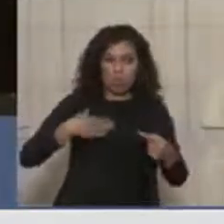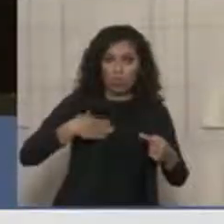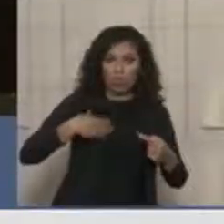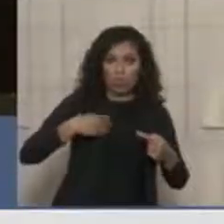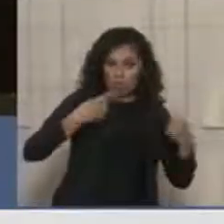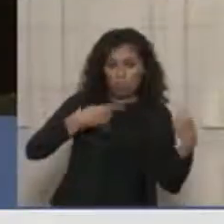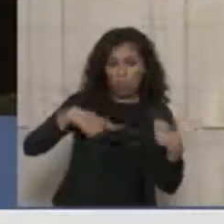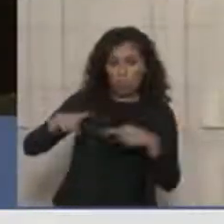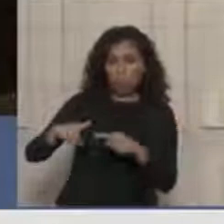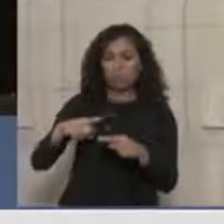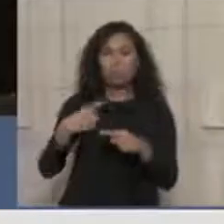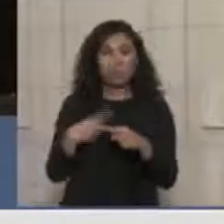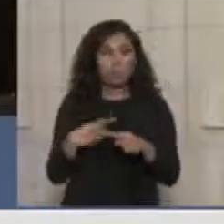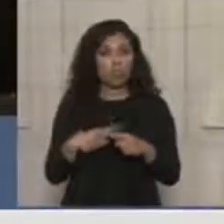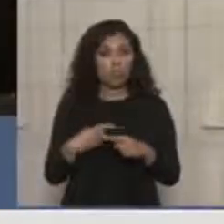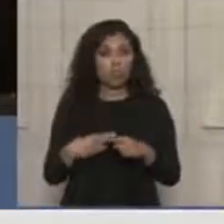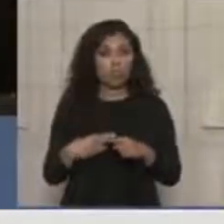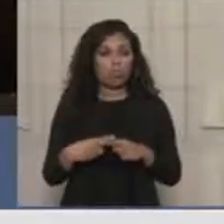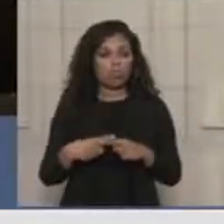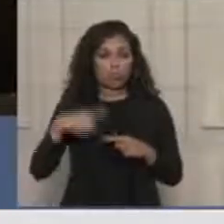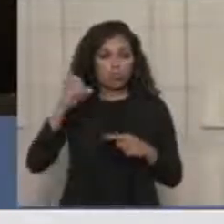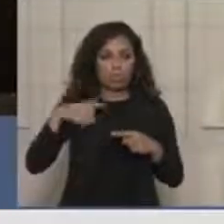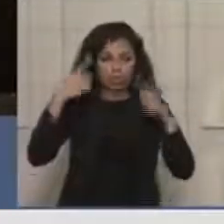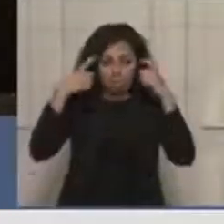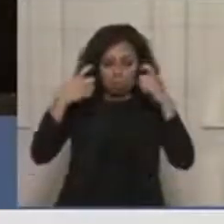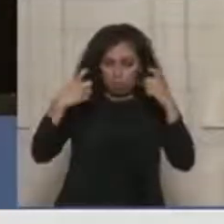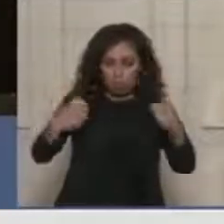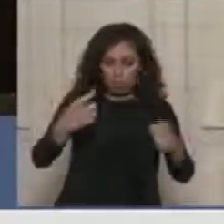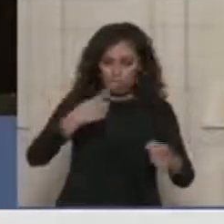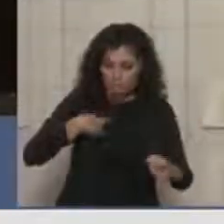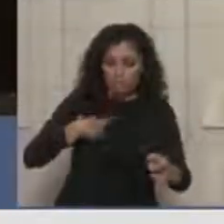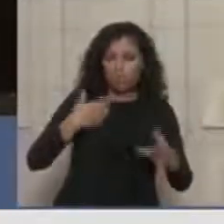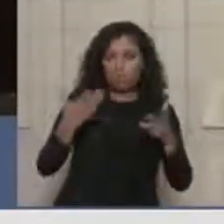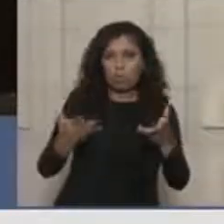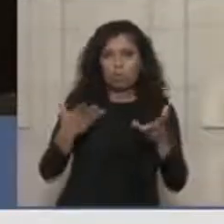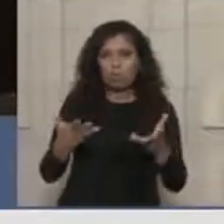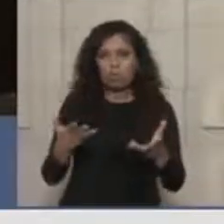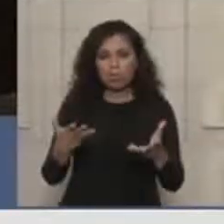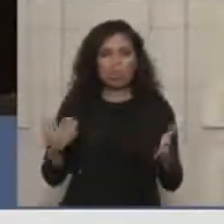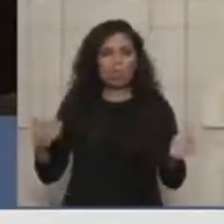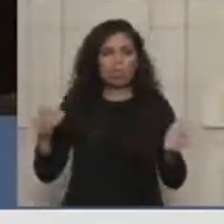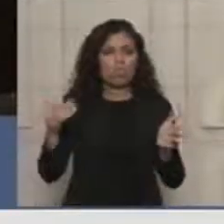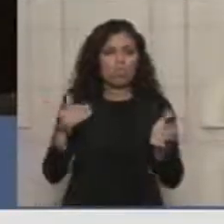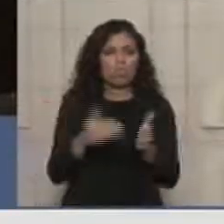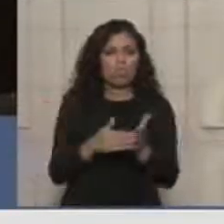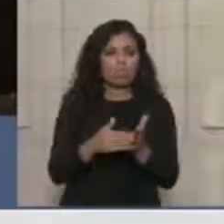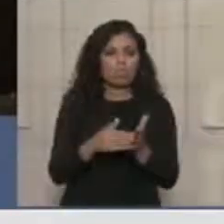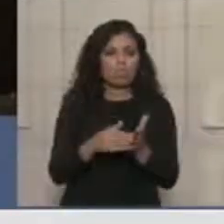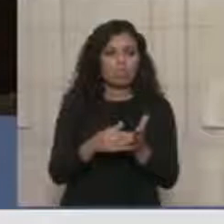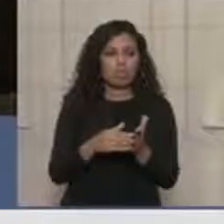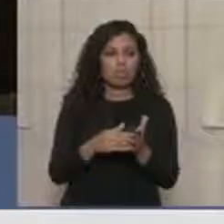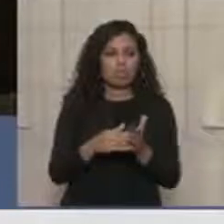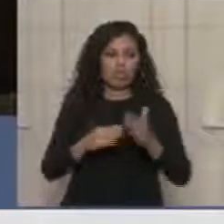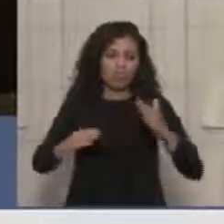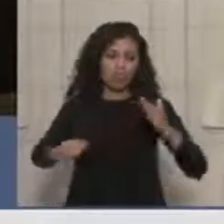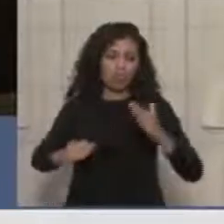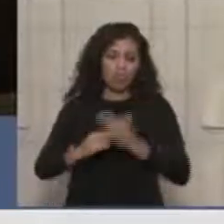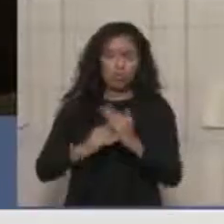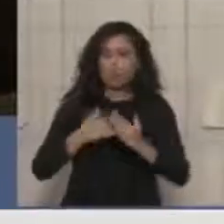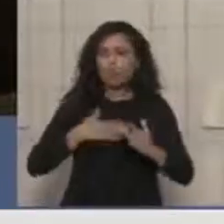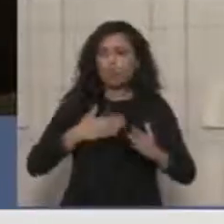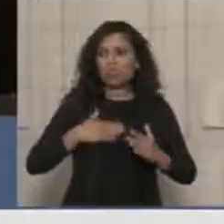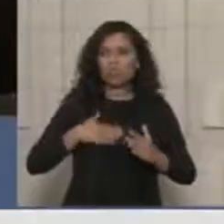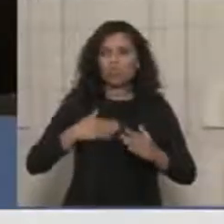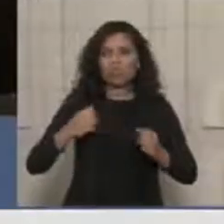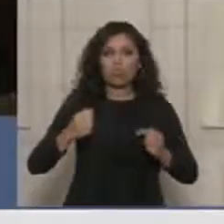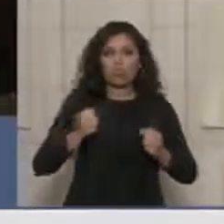a oportunidade de dizer que é uma guerra que eu quero comprar até os últimos limites das minhas forças.